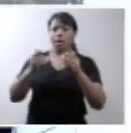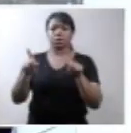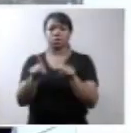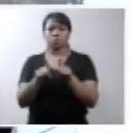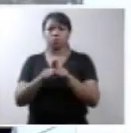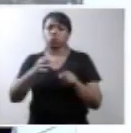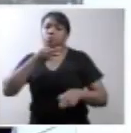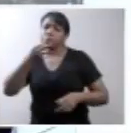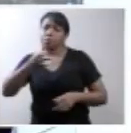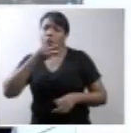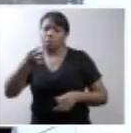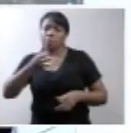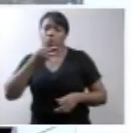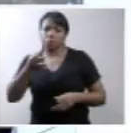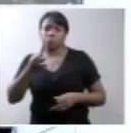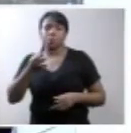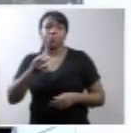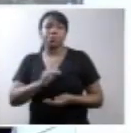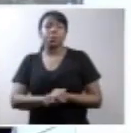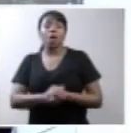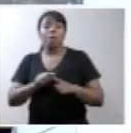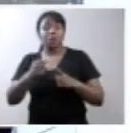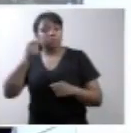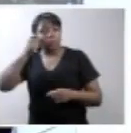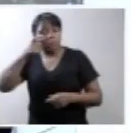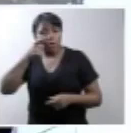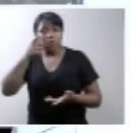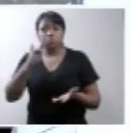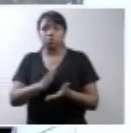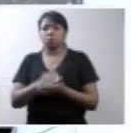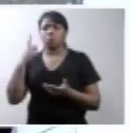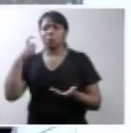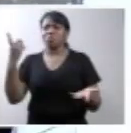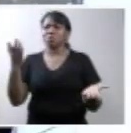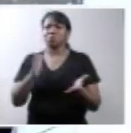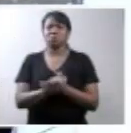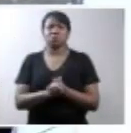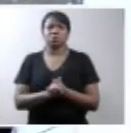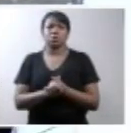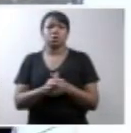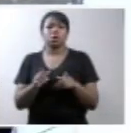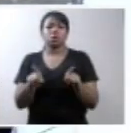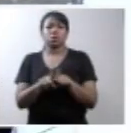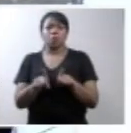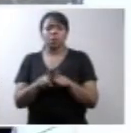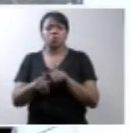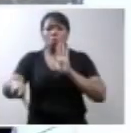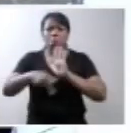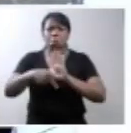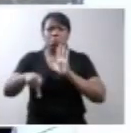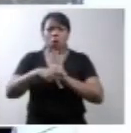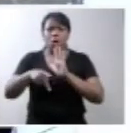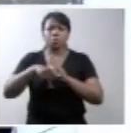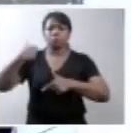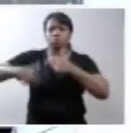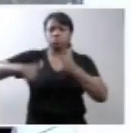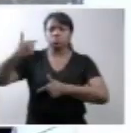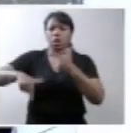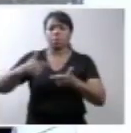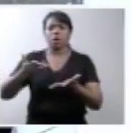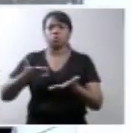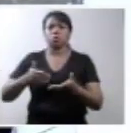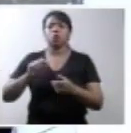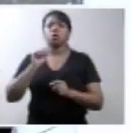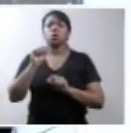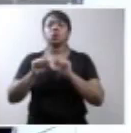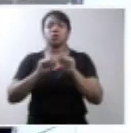comparados à população geral muitos deles não se interessam em participar desses debates sequer em seu próprio campo de